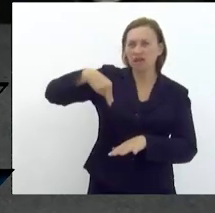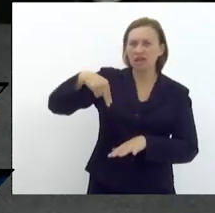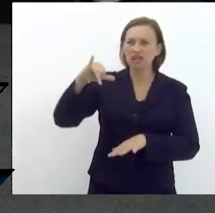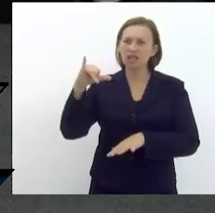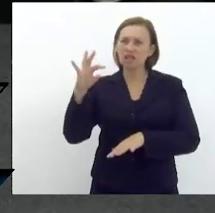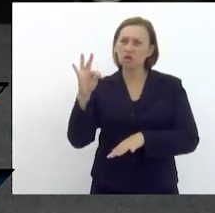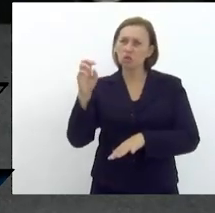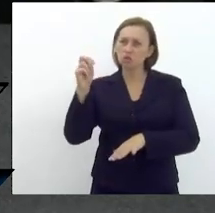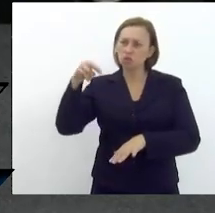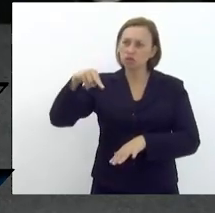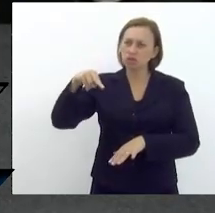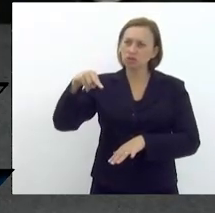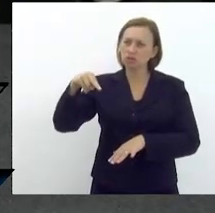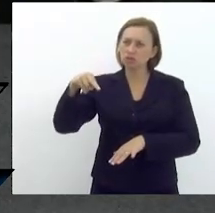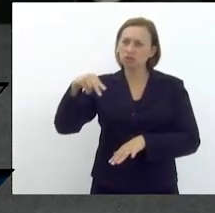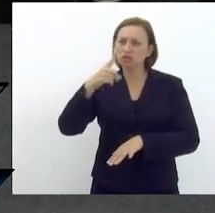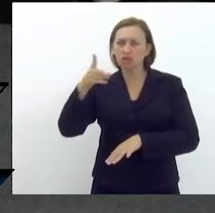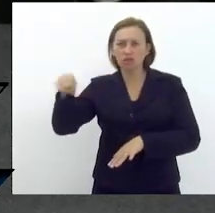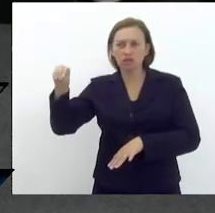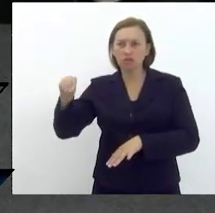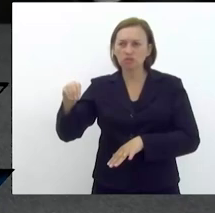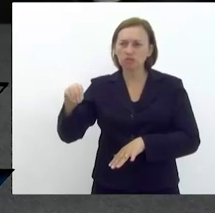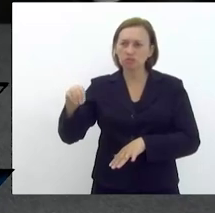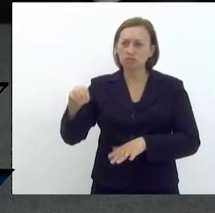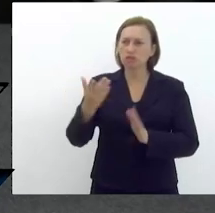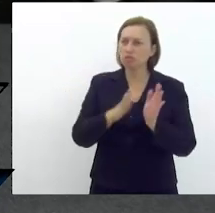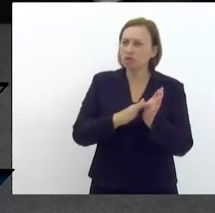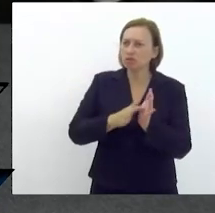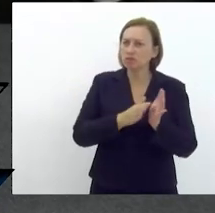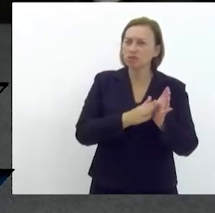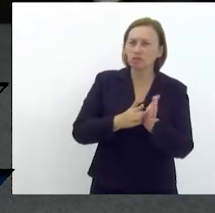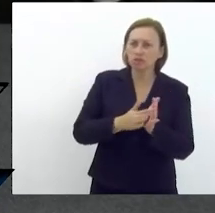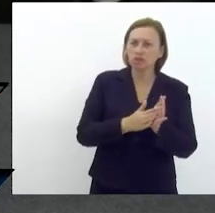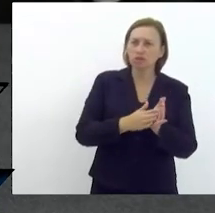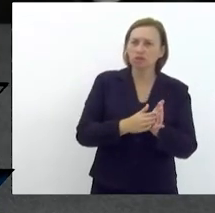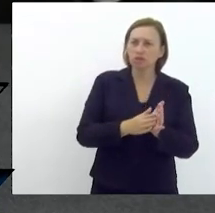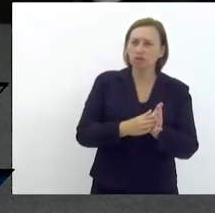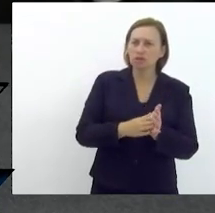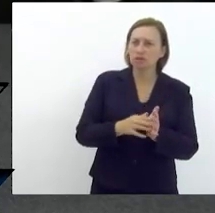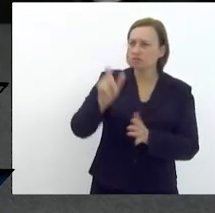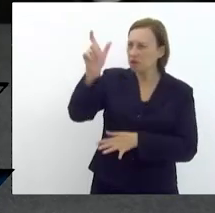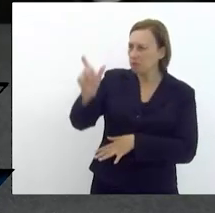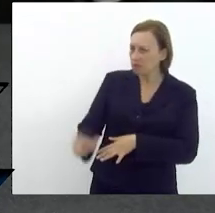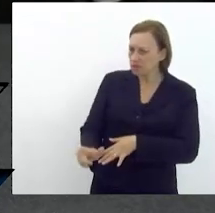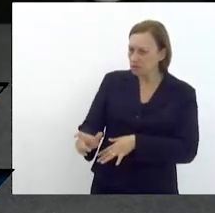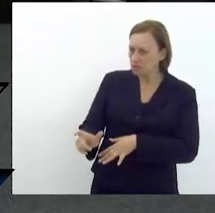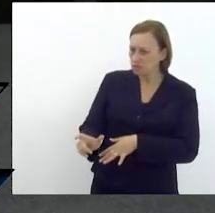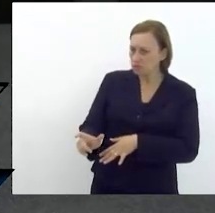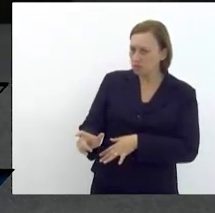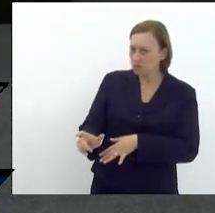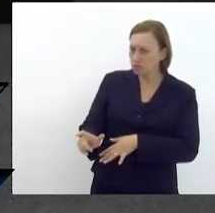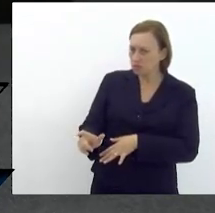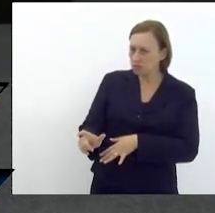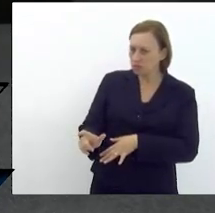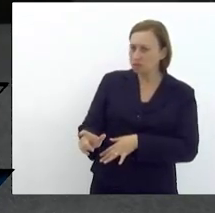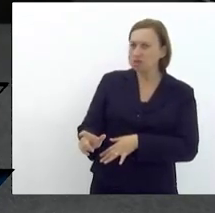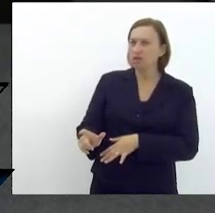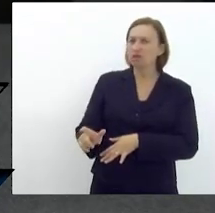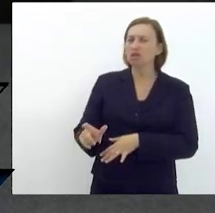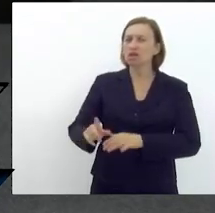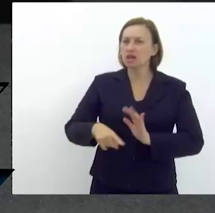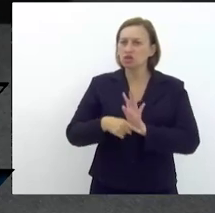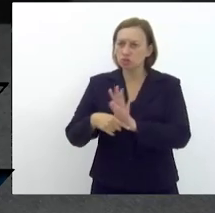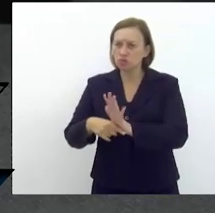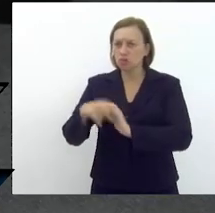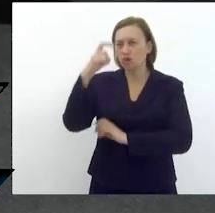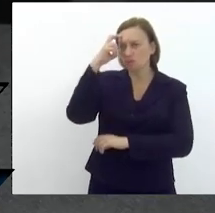tá uma justa homenagem que essa casa da a pessoa em pós morte após a sua vida pessoa que fez muito pela cultura